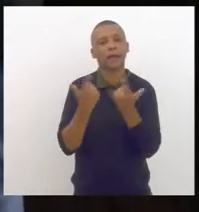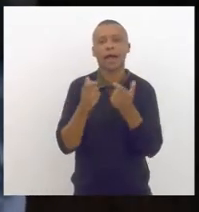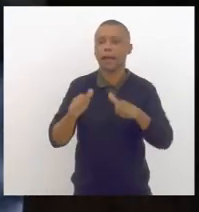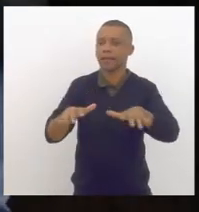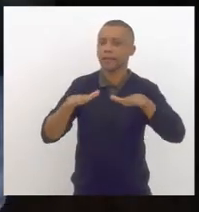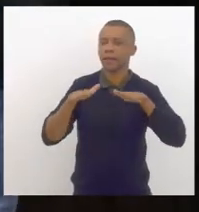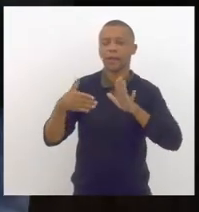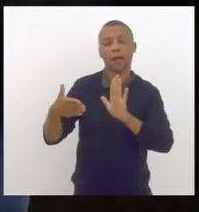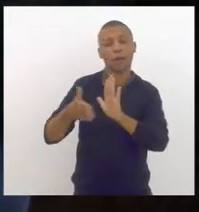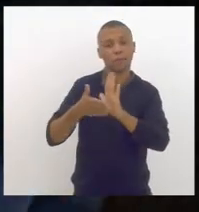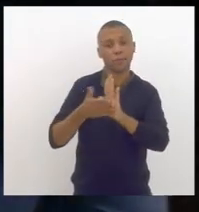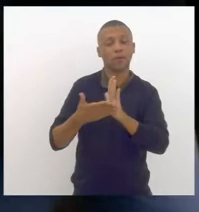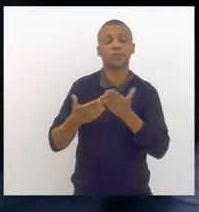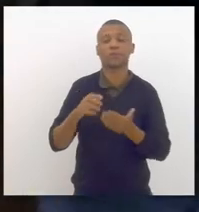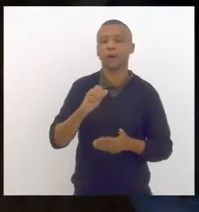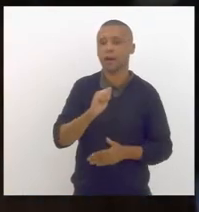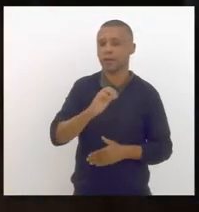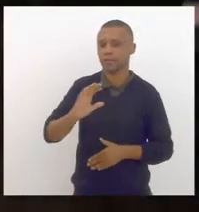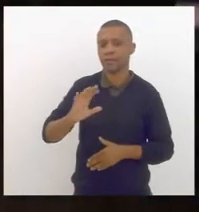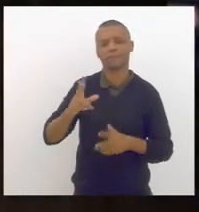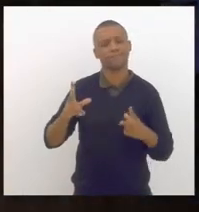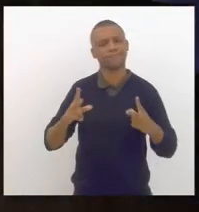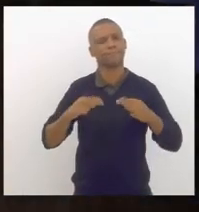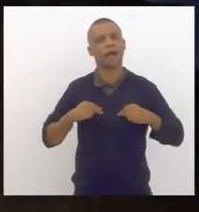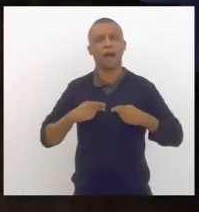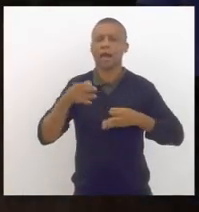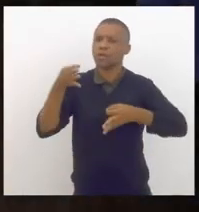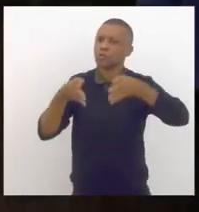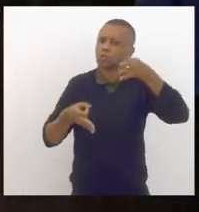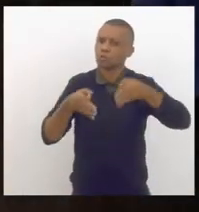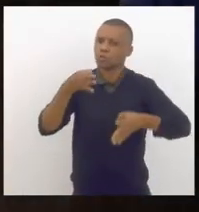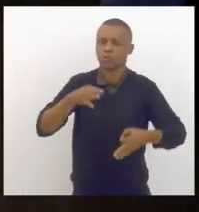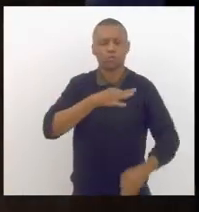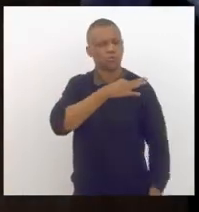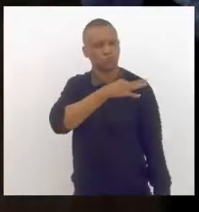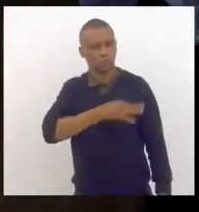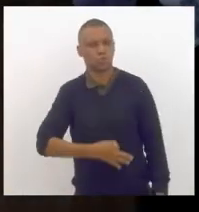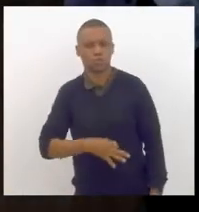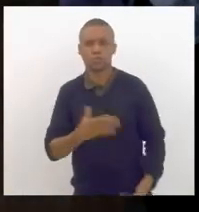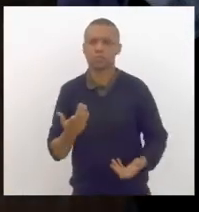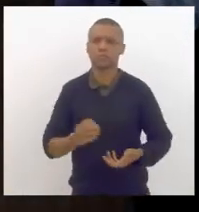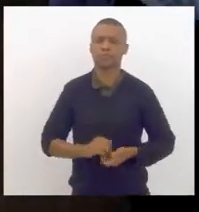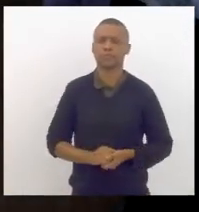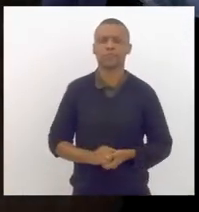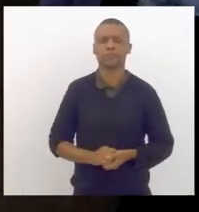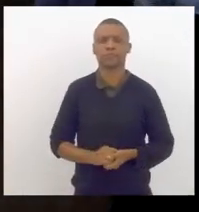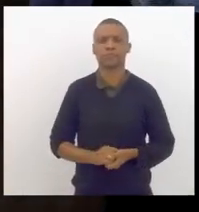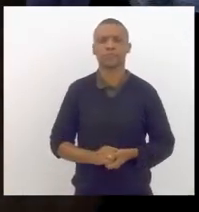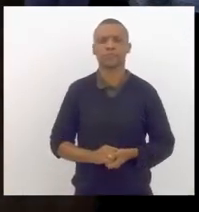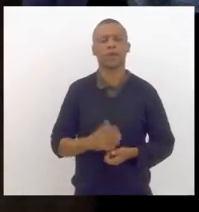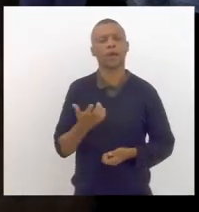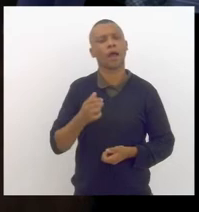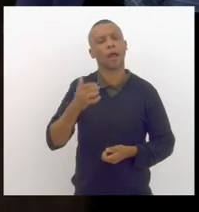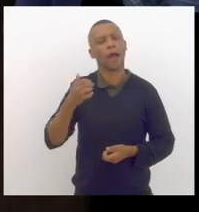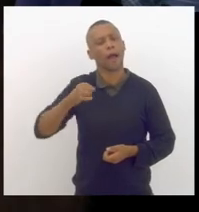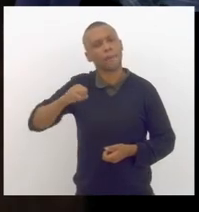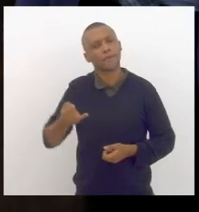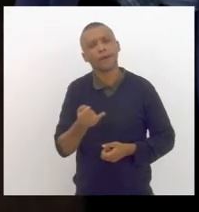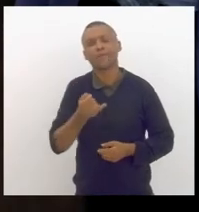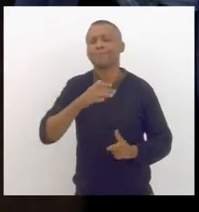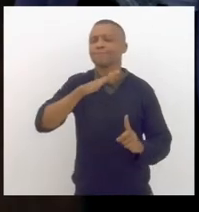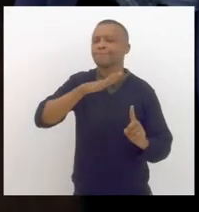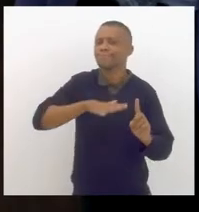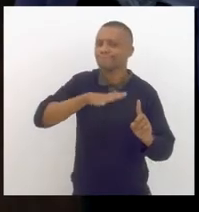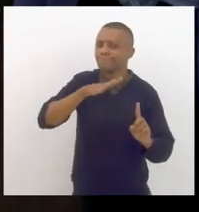através da proposta do André é muito meritória, muito justa, muito digna. Faço aqui uma saudação carinhosa, afetuosa